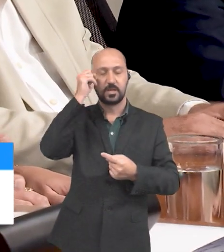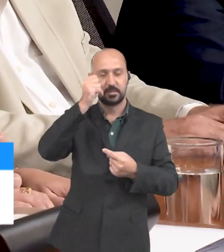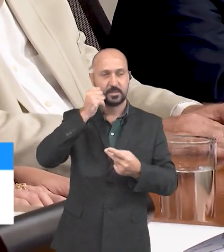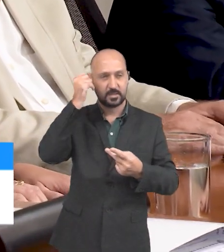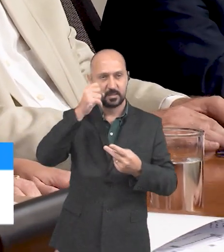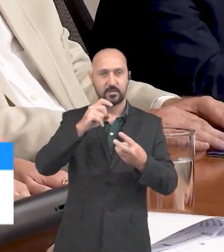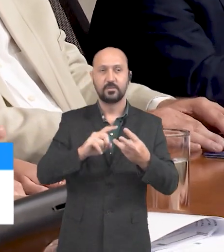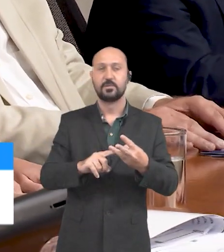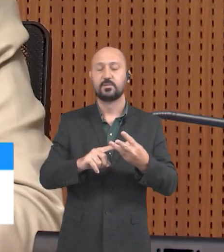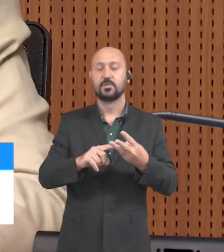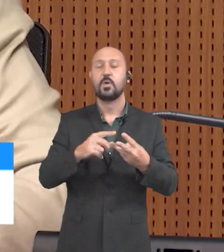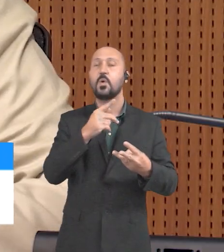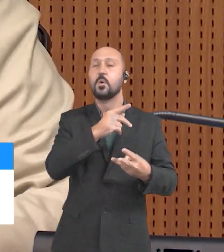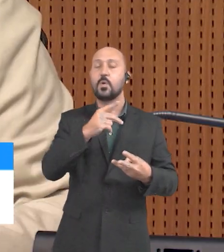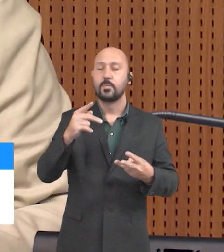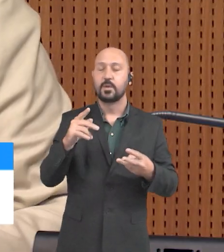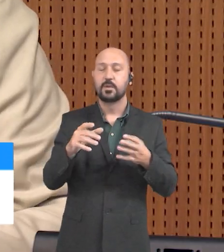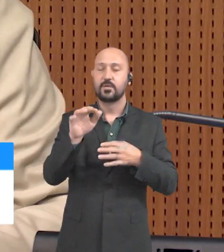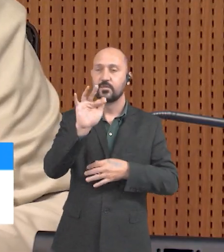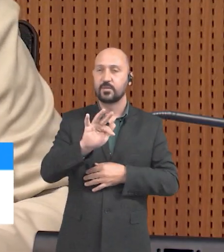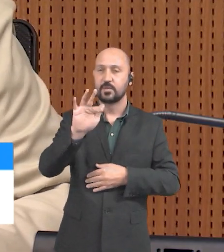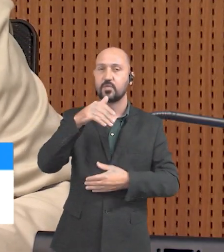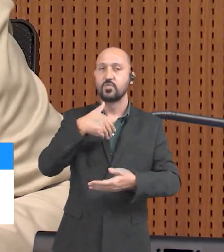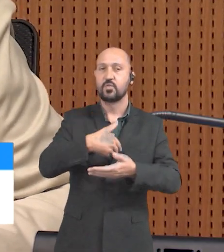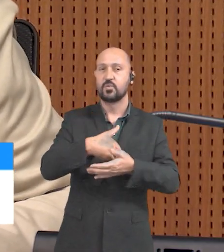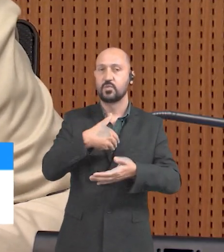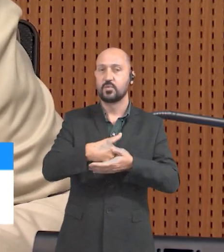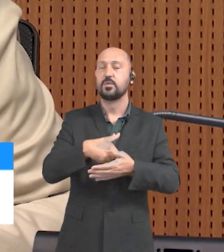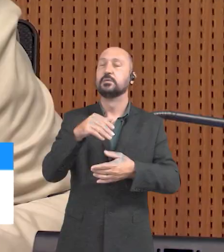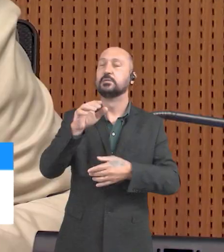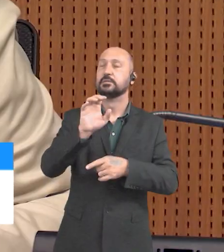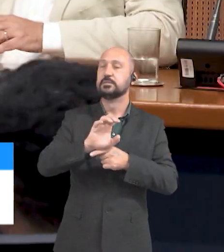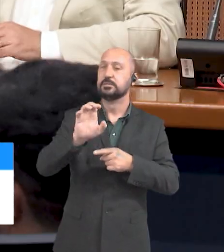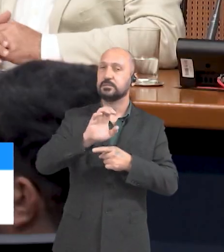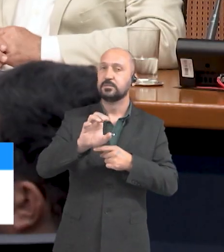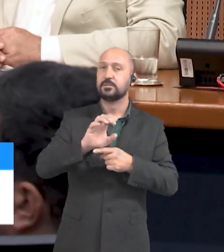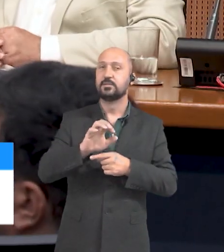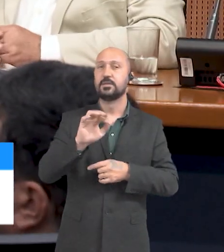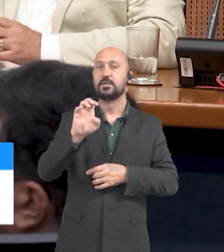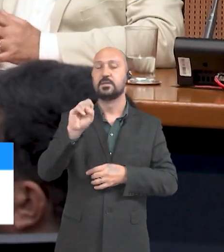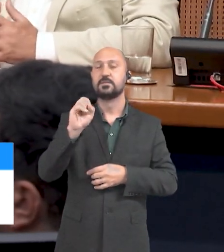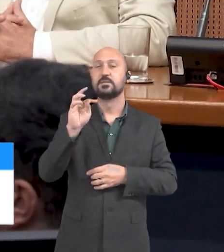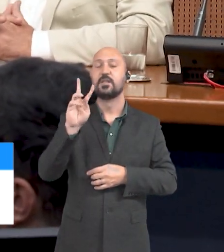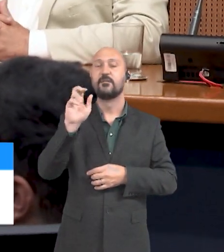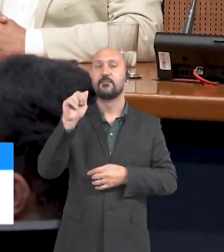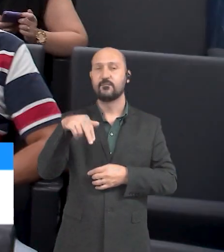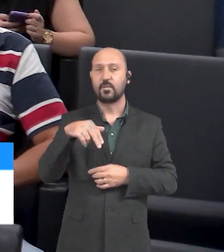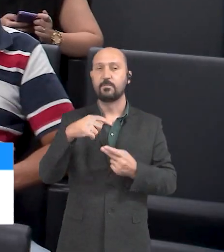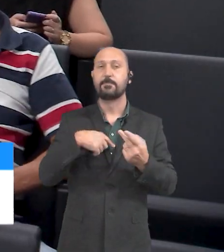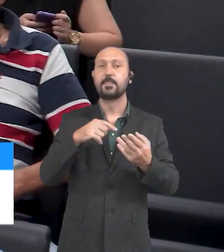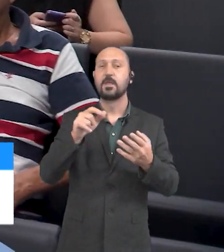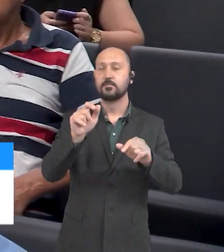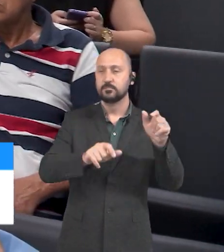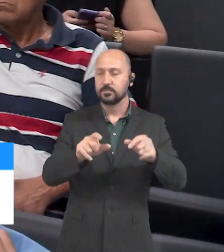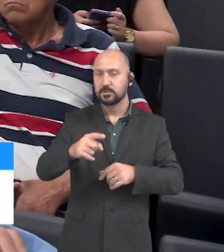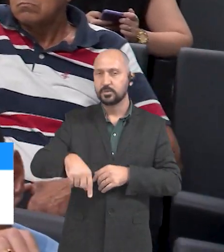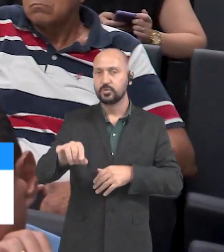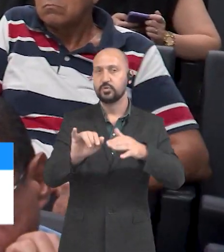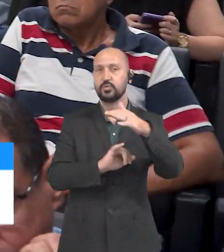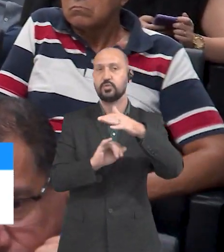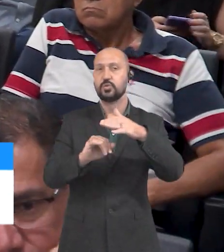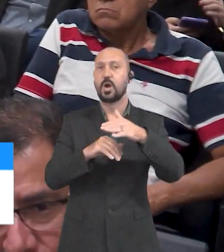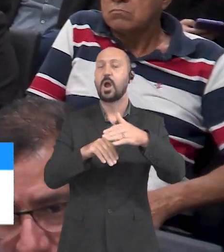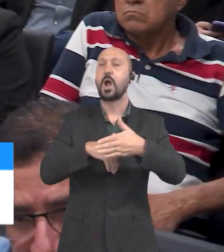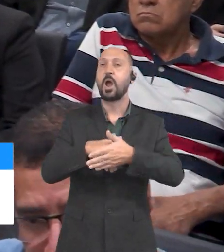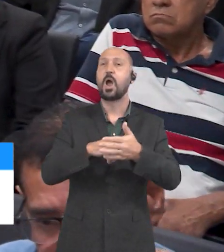senadora Soraya Tronic, o presidente da Federação de Futebol do Estado, Estevão Petralas, além de representantes de